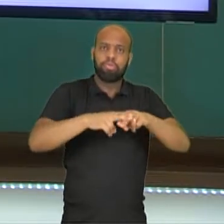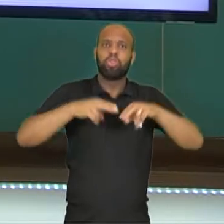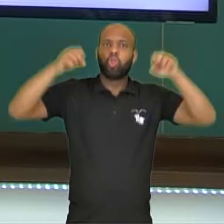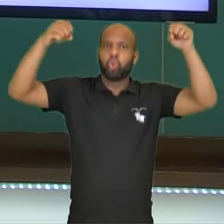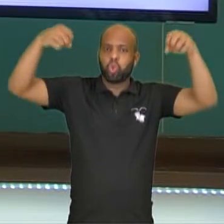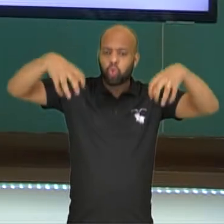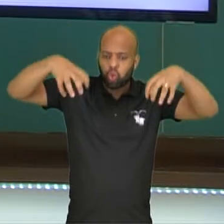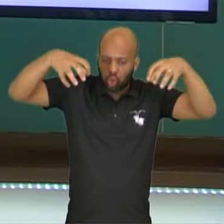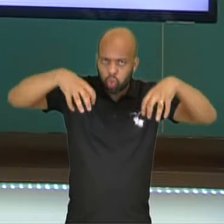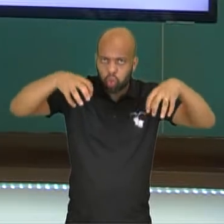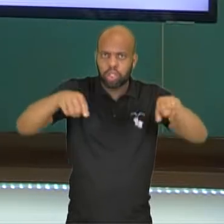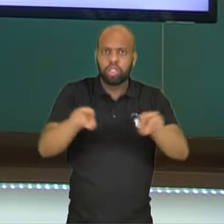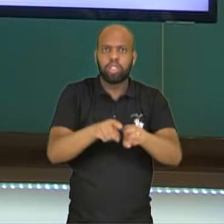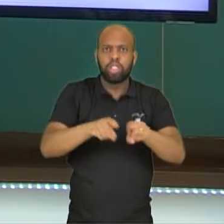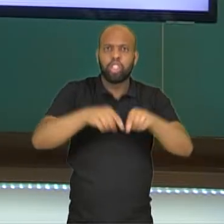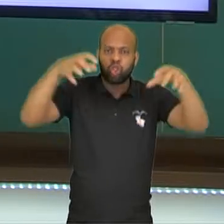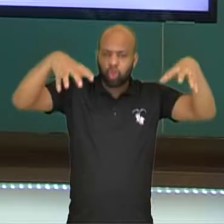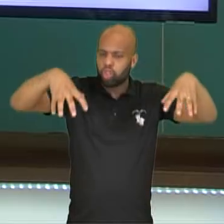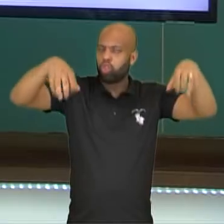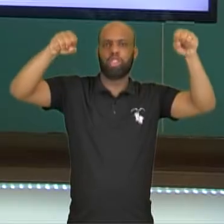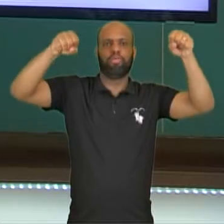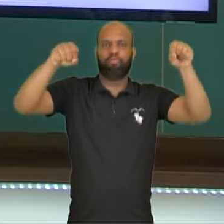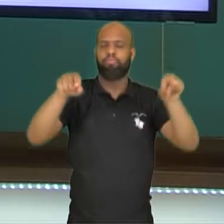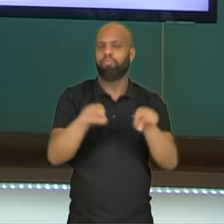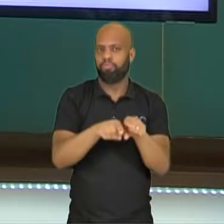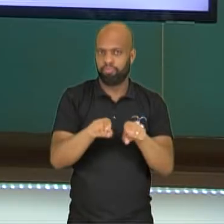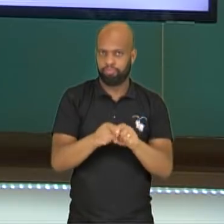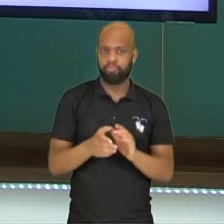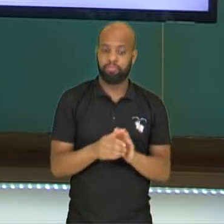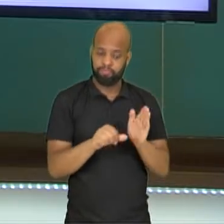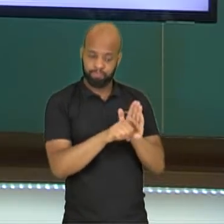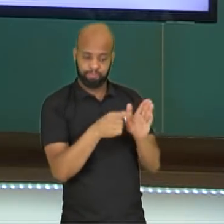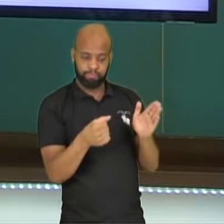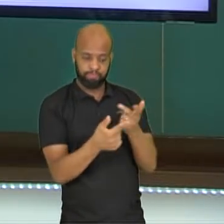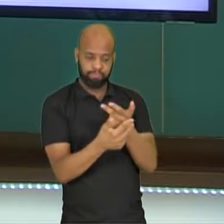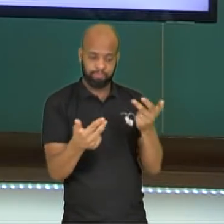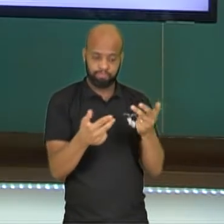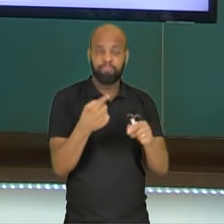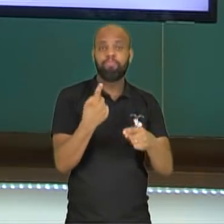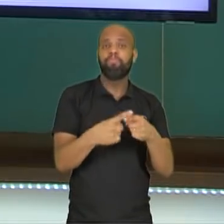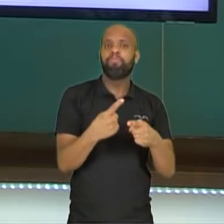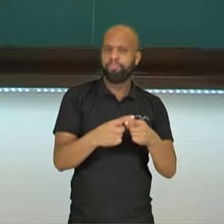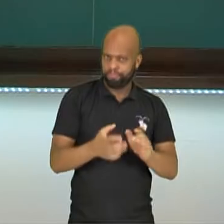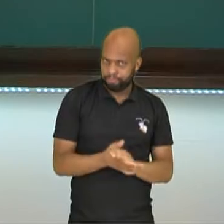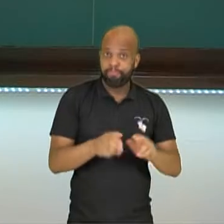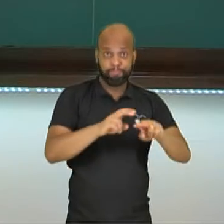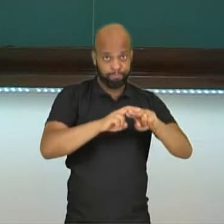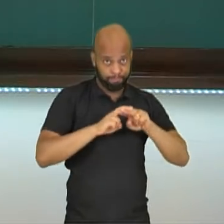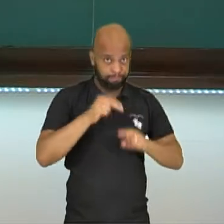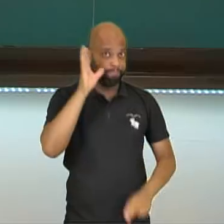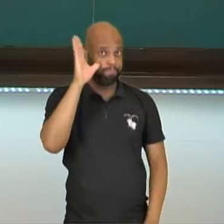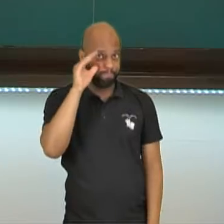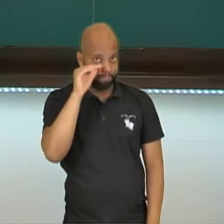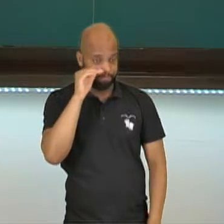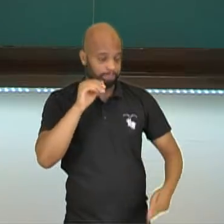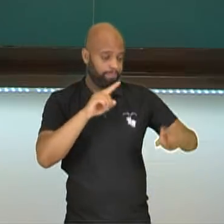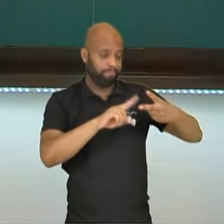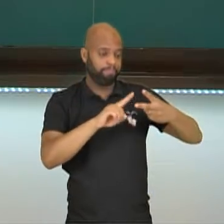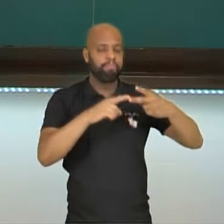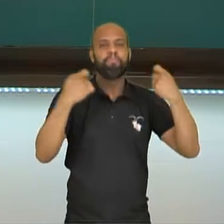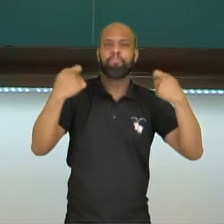seca, né, e tudo mais. Bem, então, primeira coisa que foi uma questão de curiosidade e segundo, uma